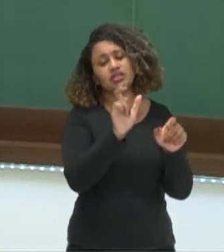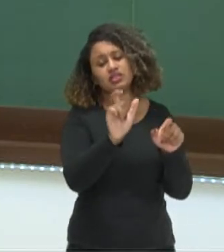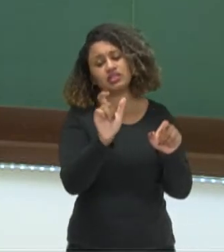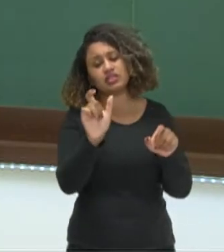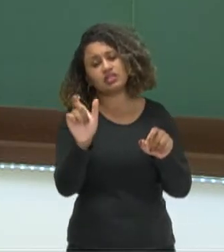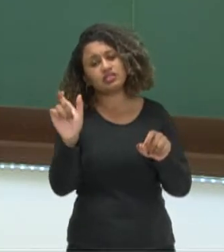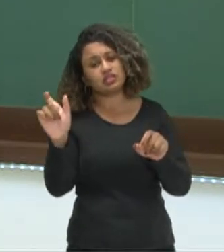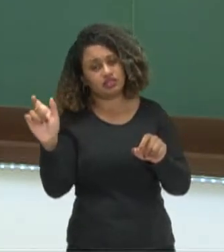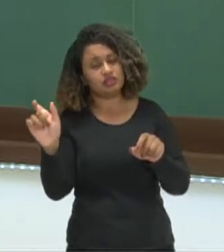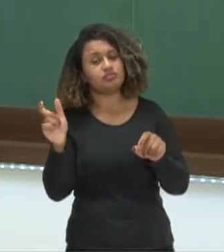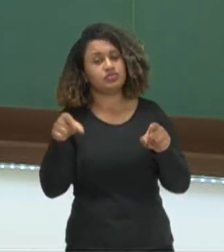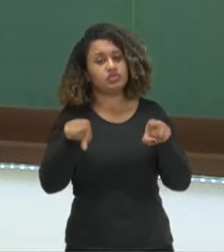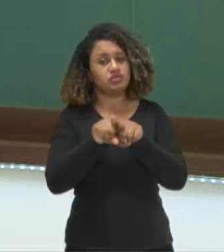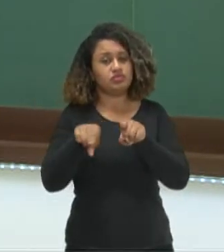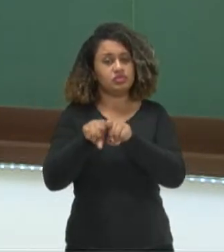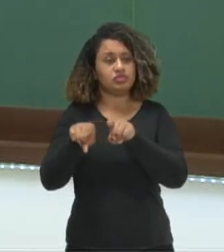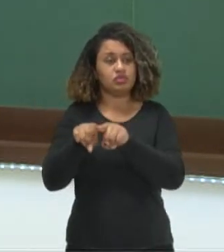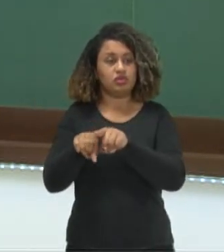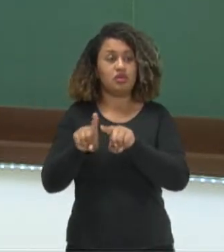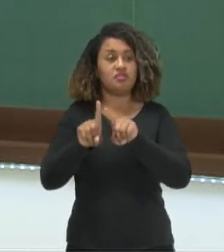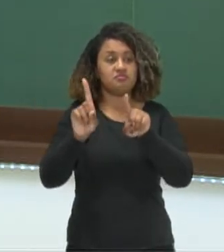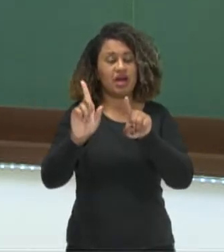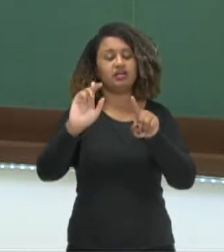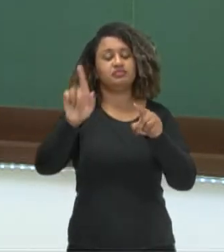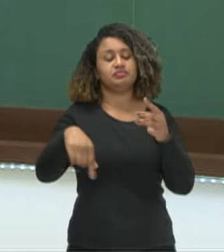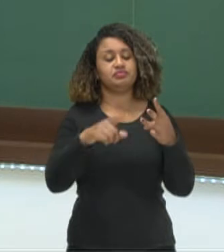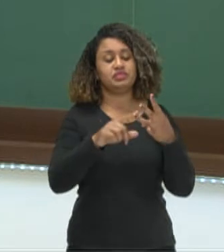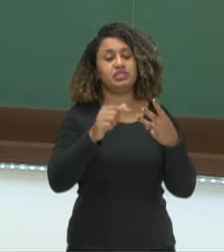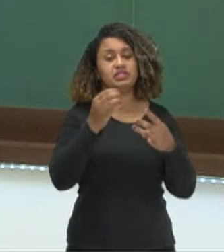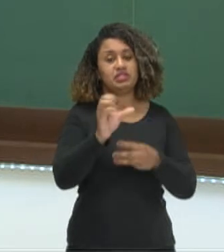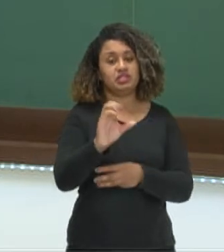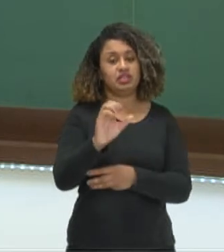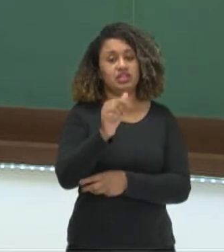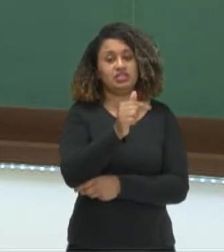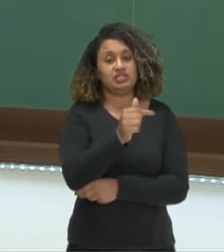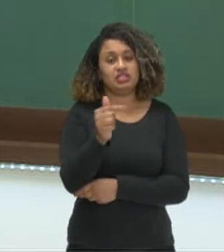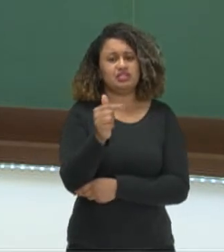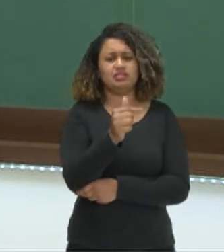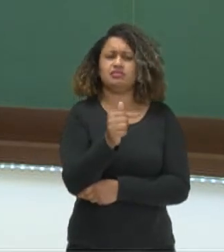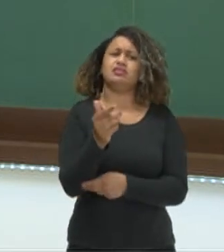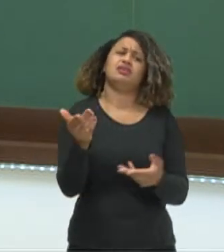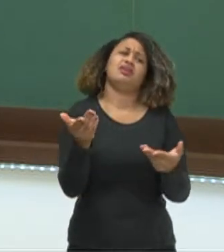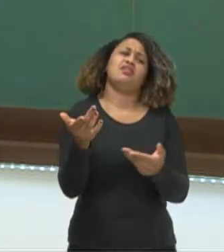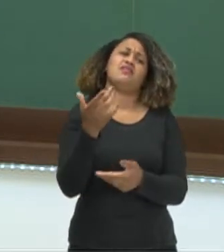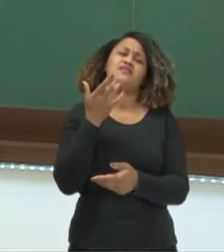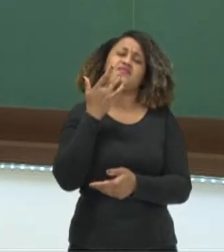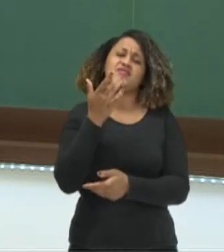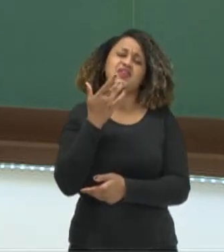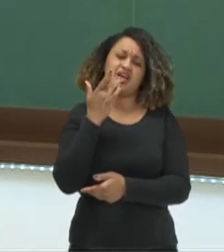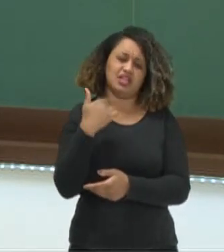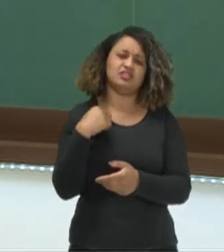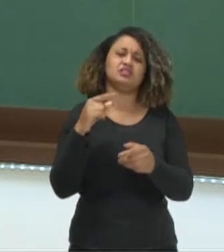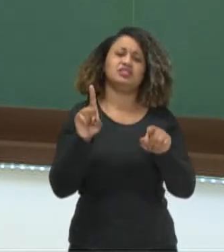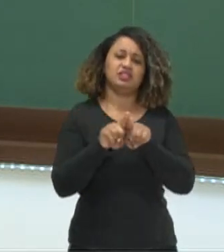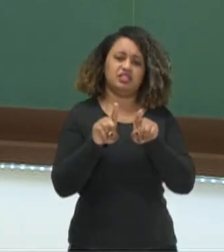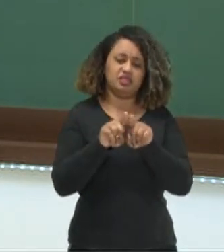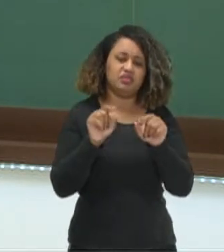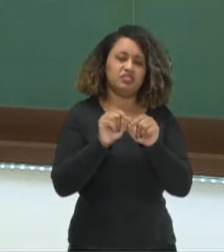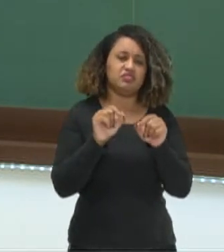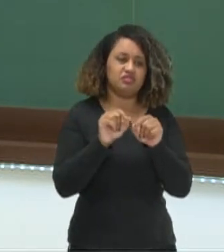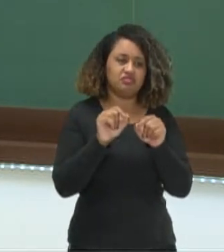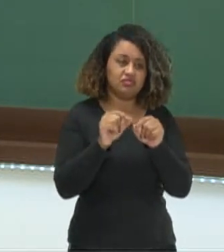ele repete. Agora, o 77. Pessoal, agora ficou fácil. Usando a mesma